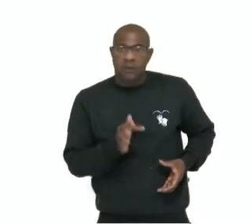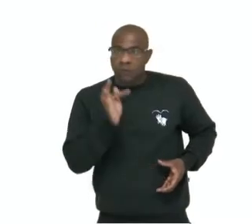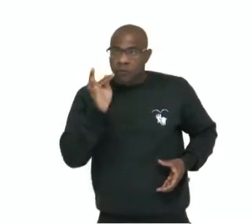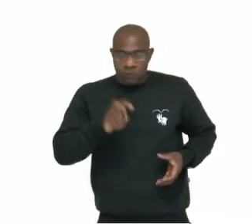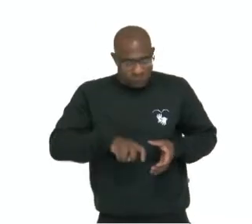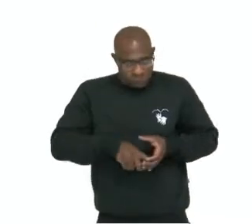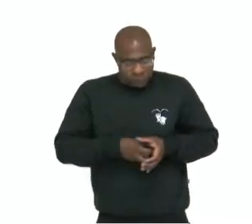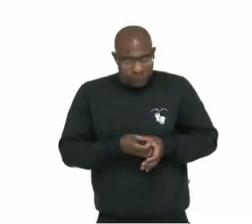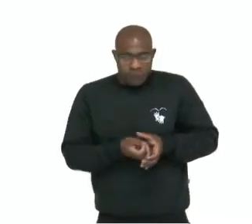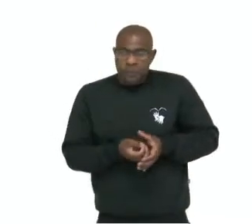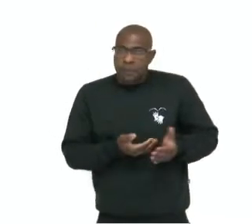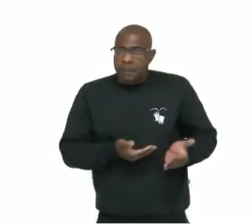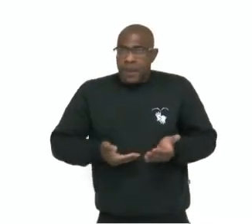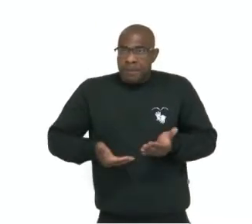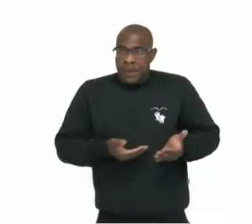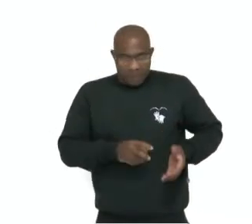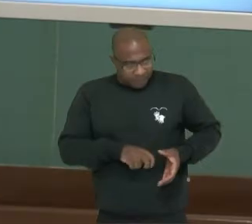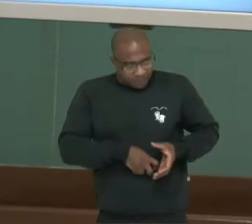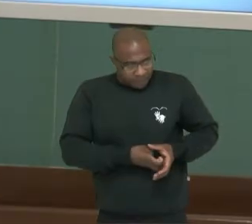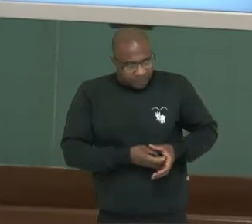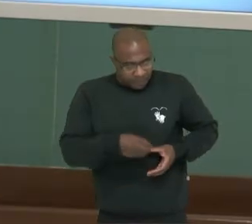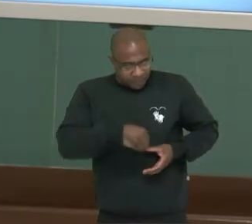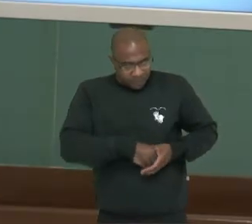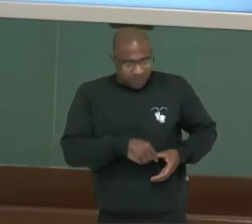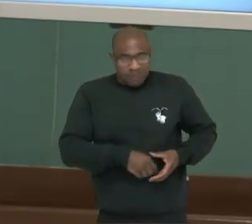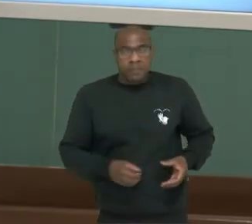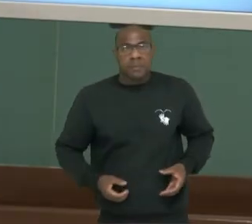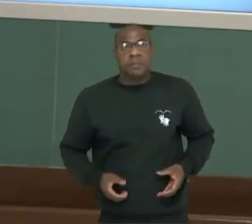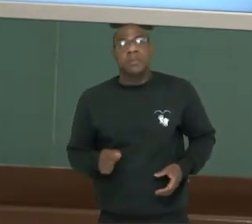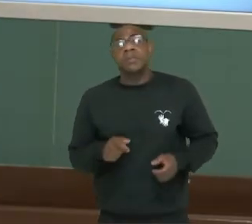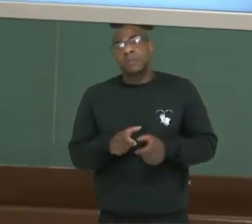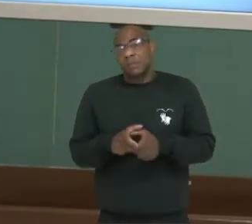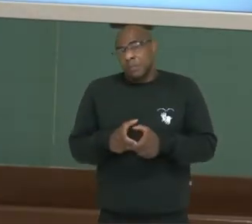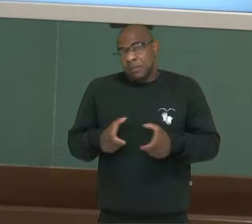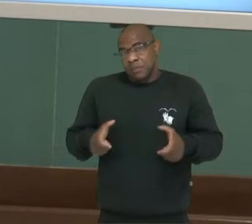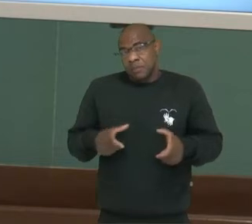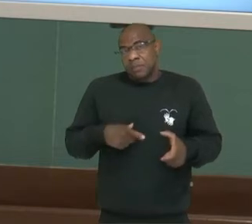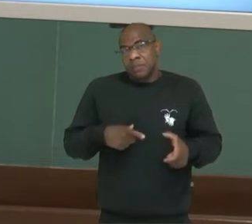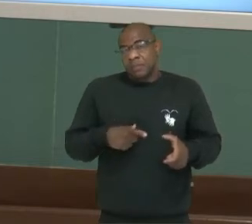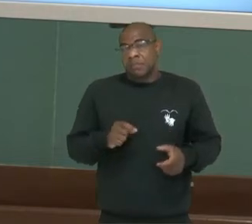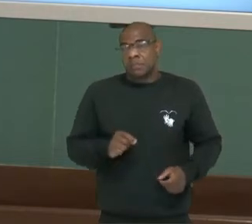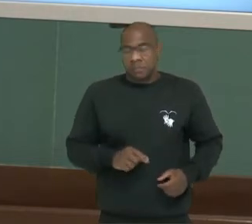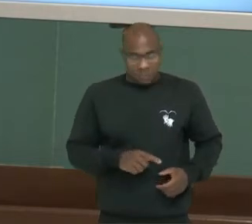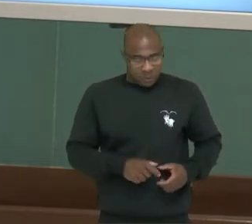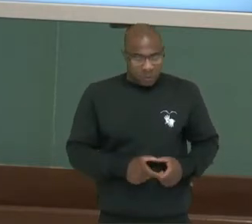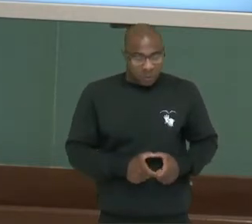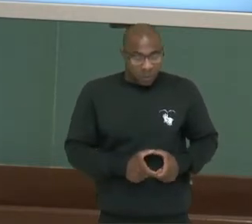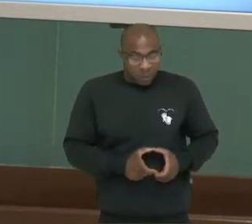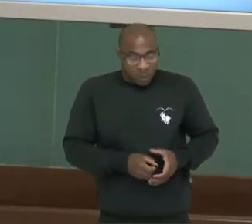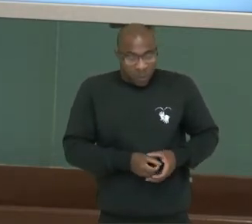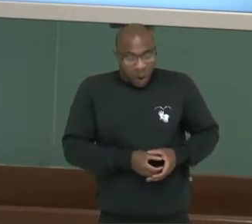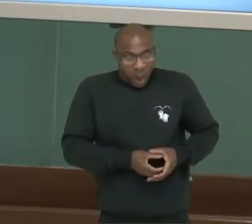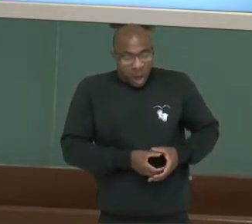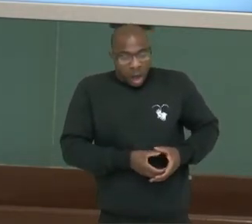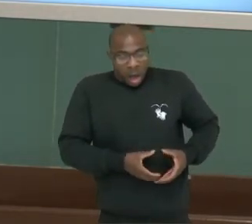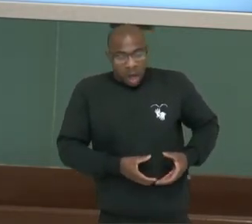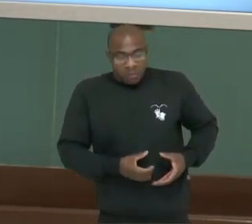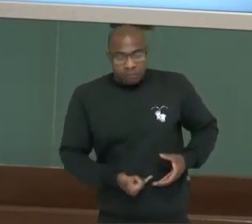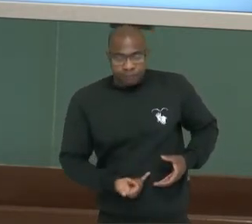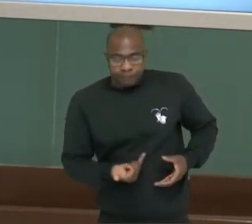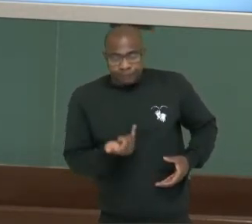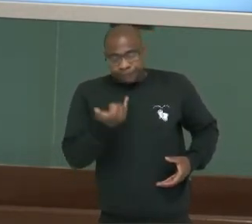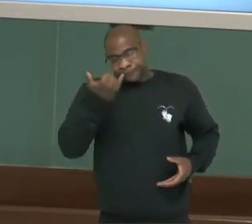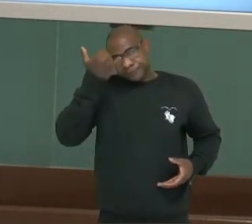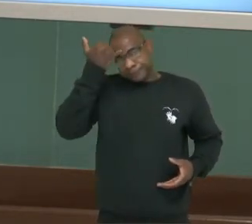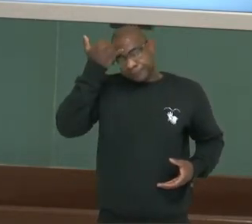embriãozinho. Quando a produção desse estrógeno está muito alta, ele manda uma mensagem lá na hipófise e fala,